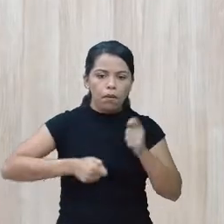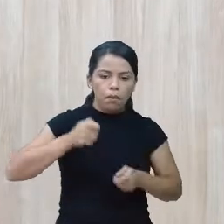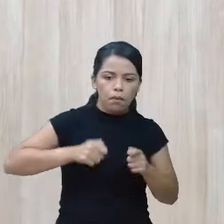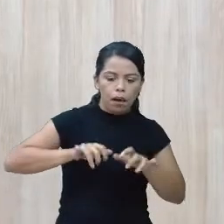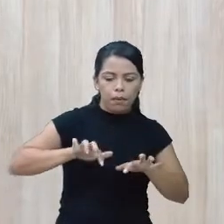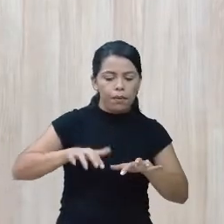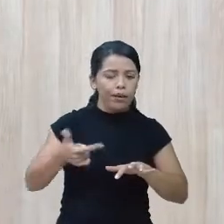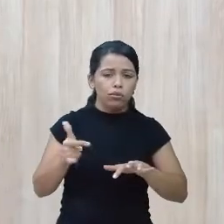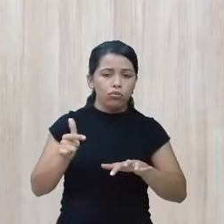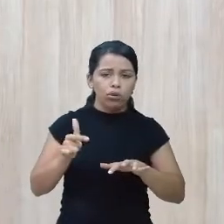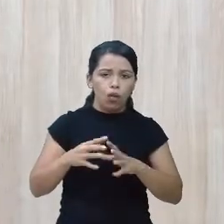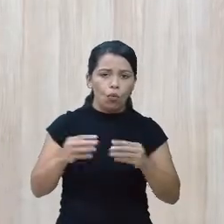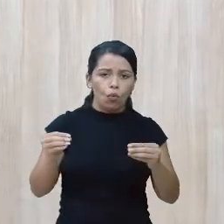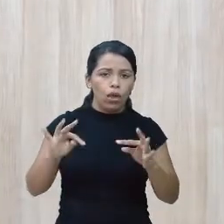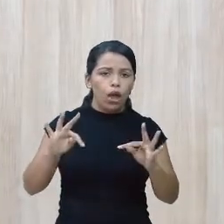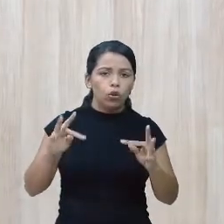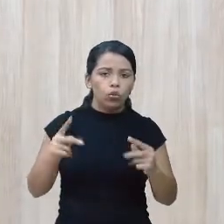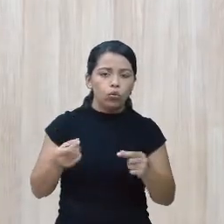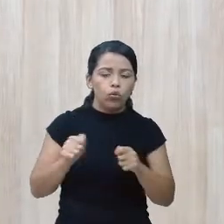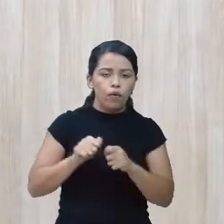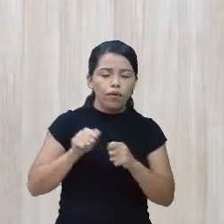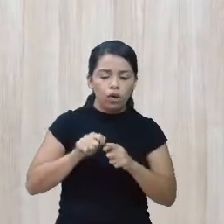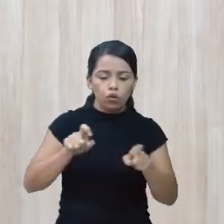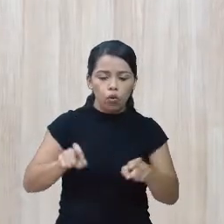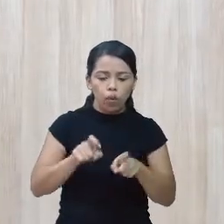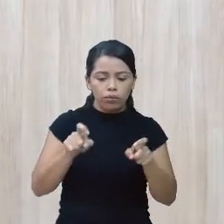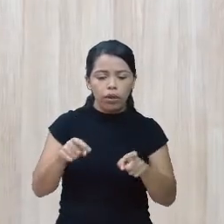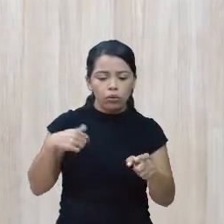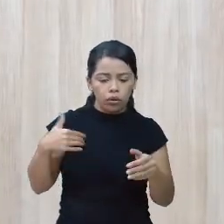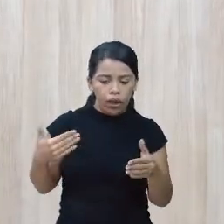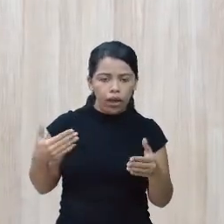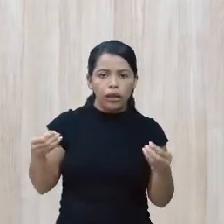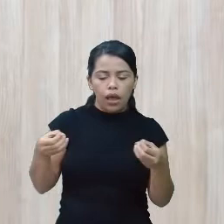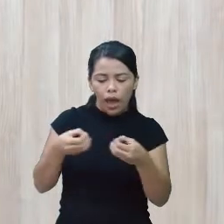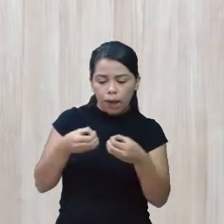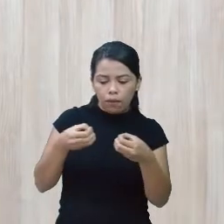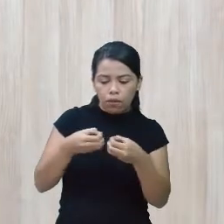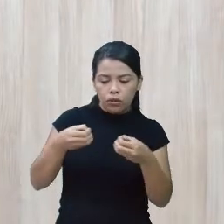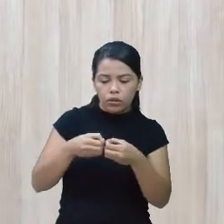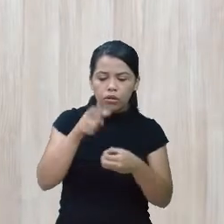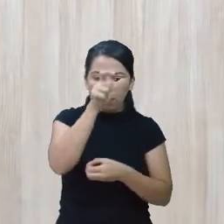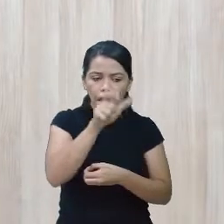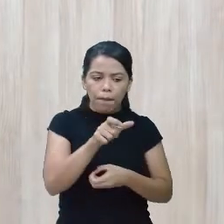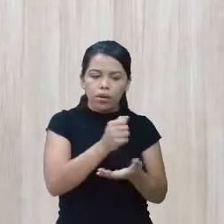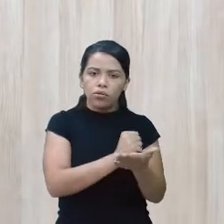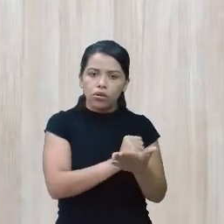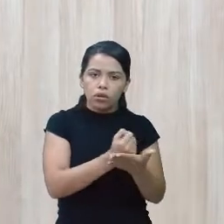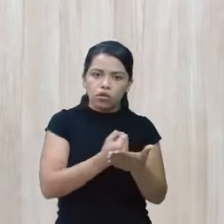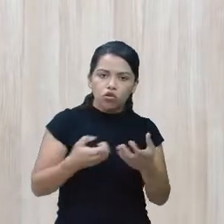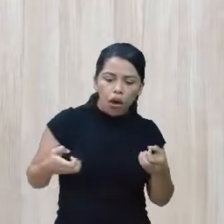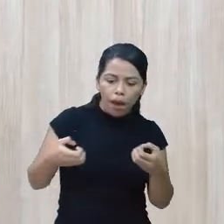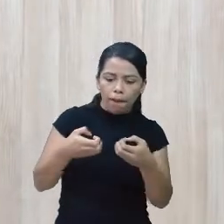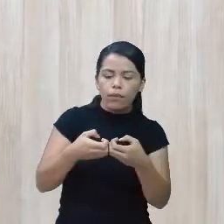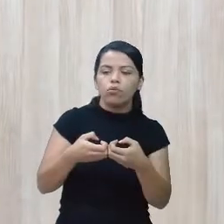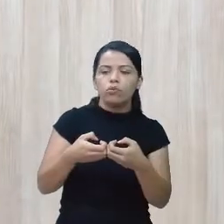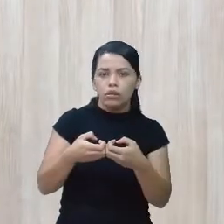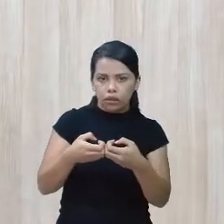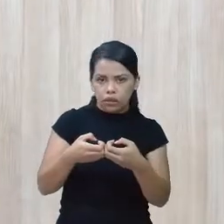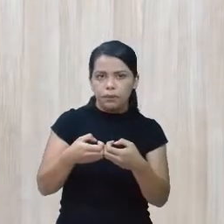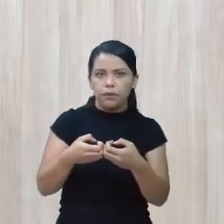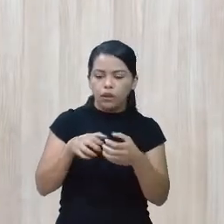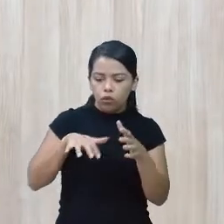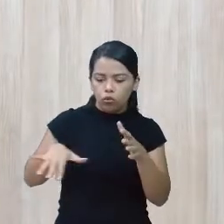que aproximam o jogador, né, dessa ideia virtual mesmo do jogo. Então, ele tem essa finalidade de